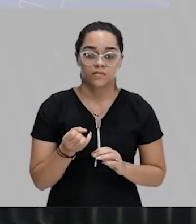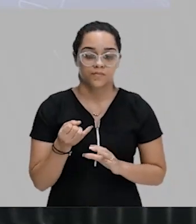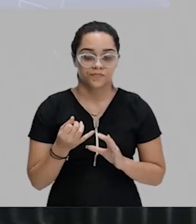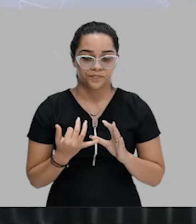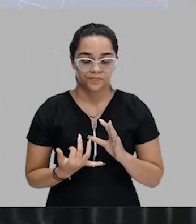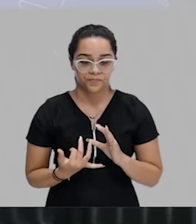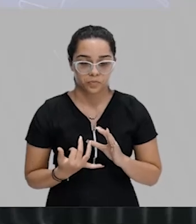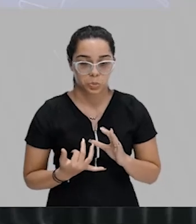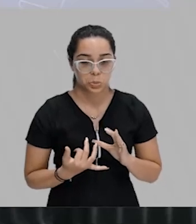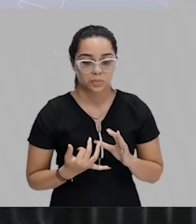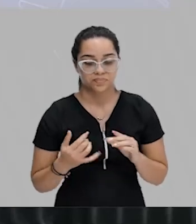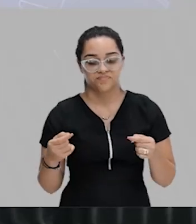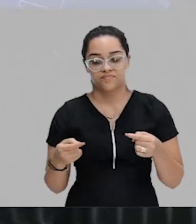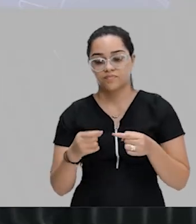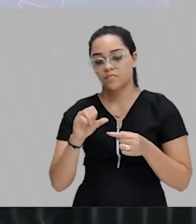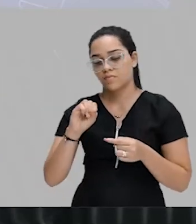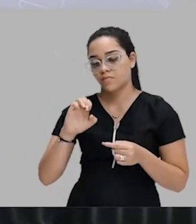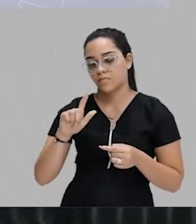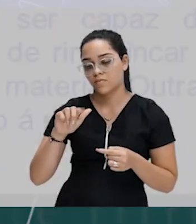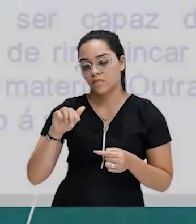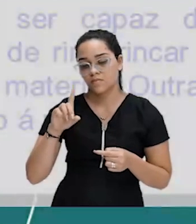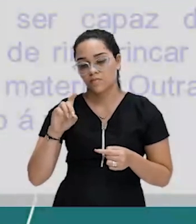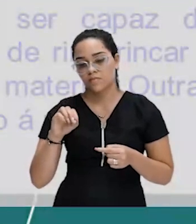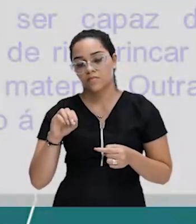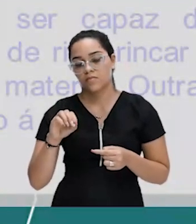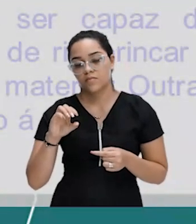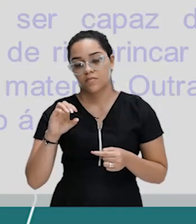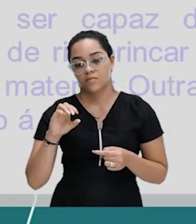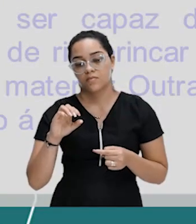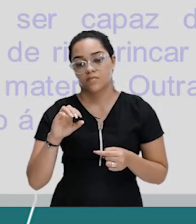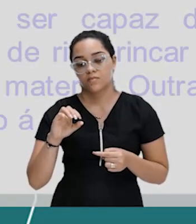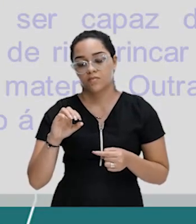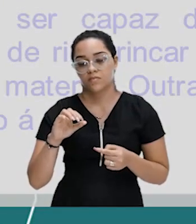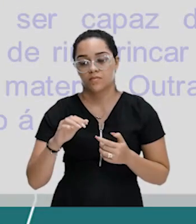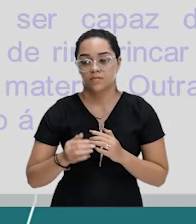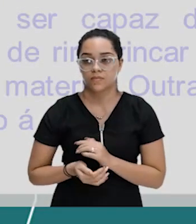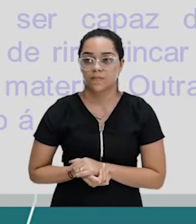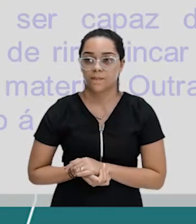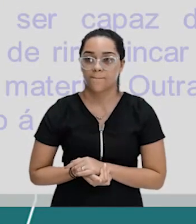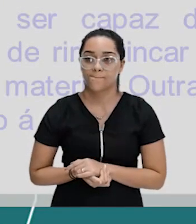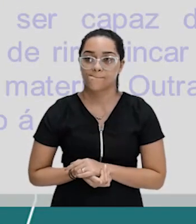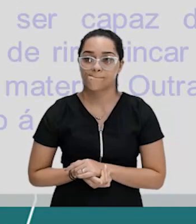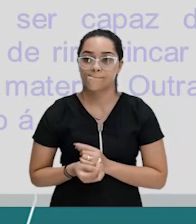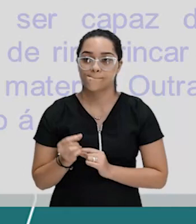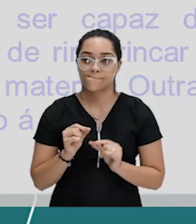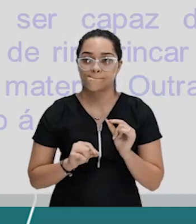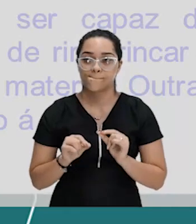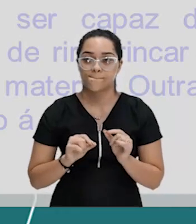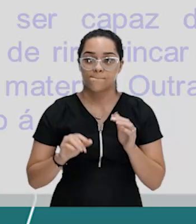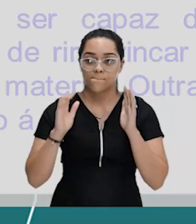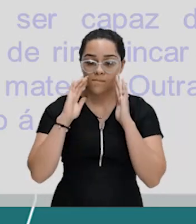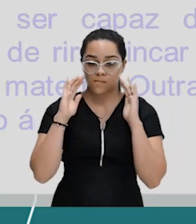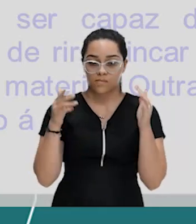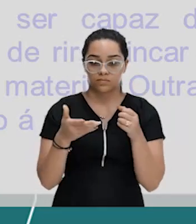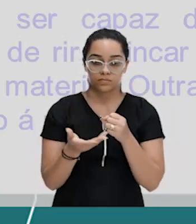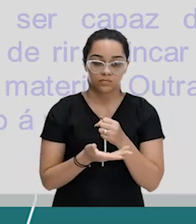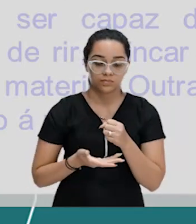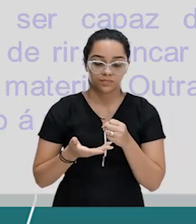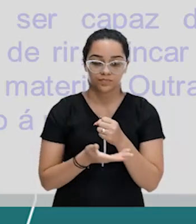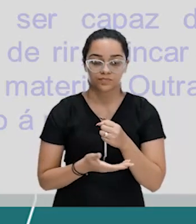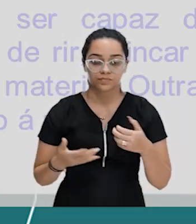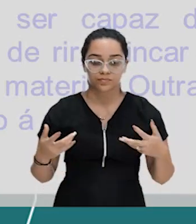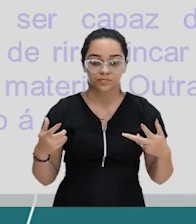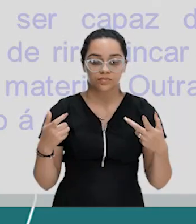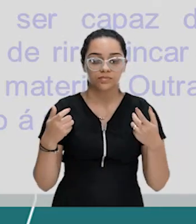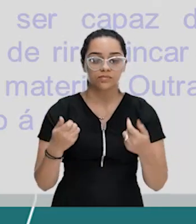caracterizar, segundo a Marta, como capacidades humanas centrais. Ou seja, é central, é fundamental para